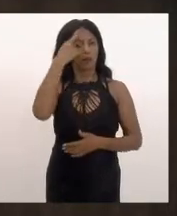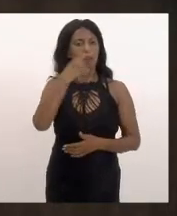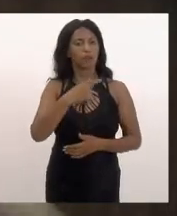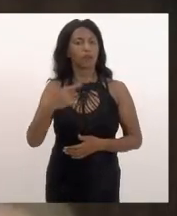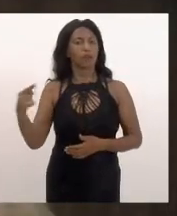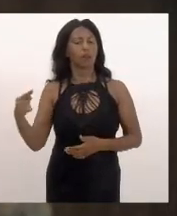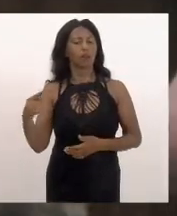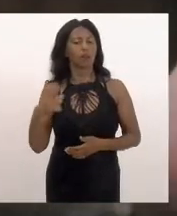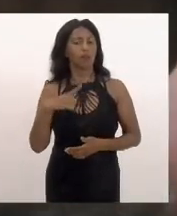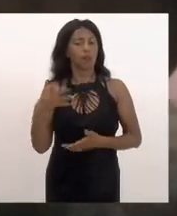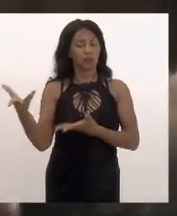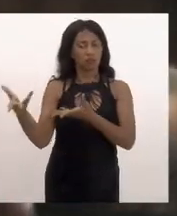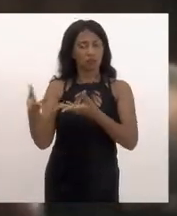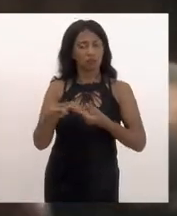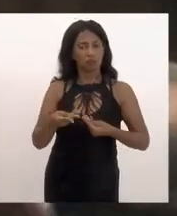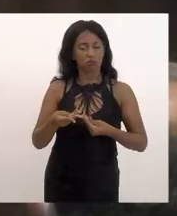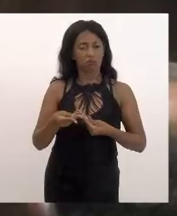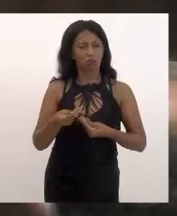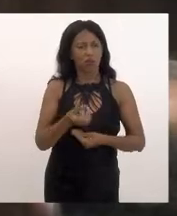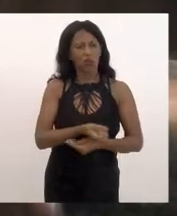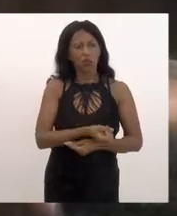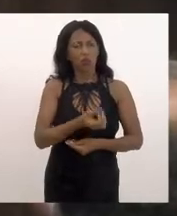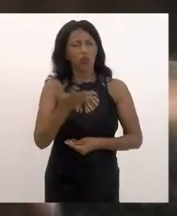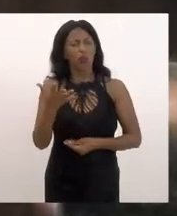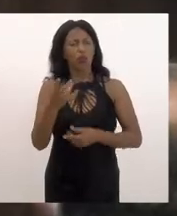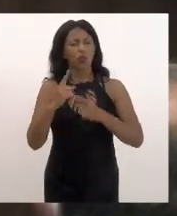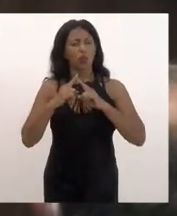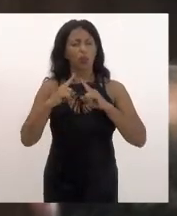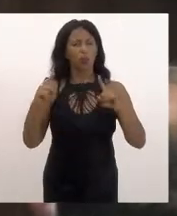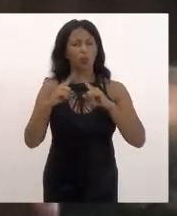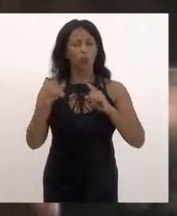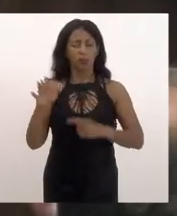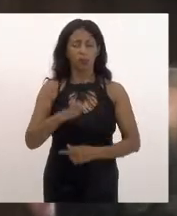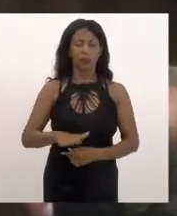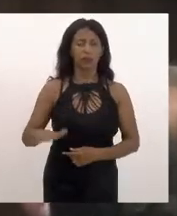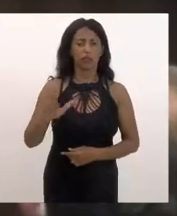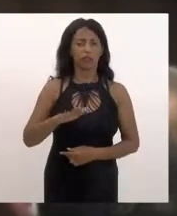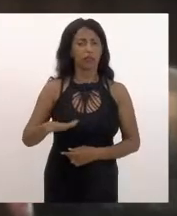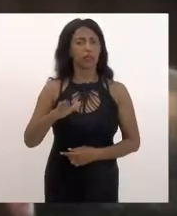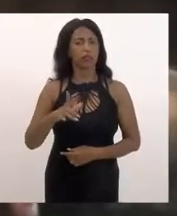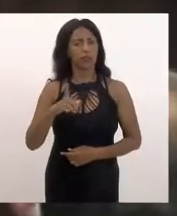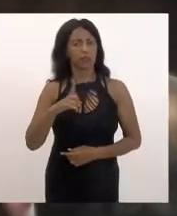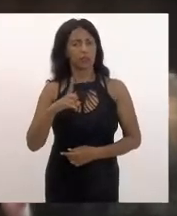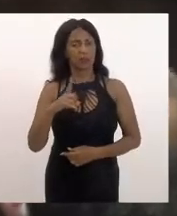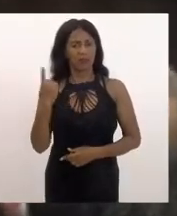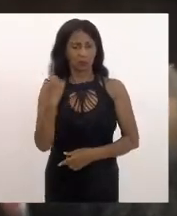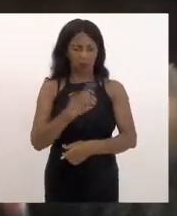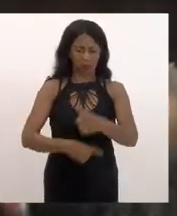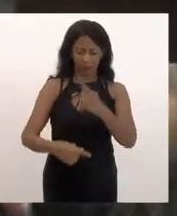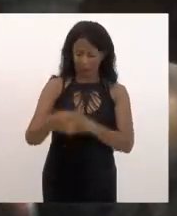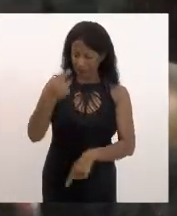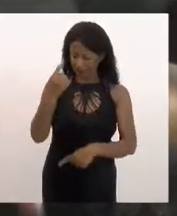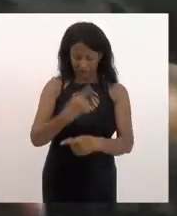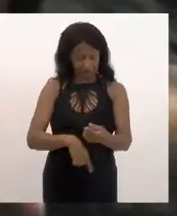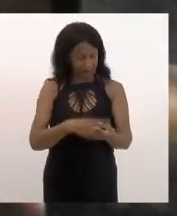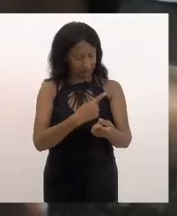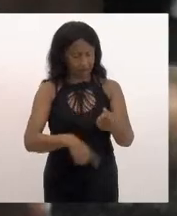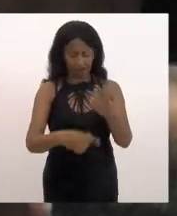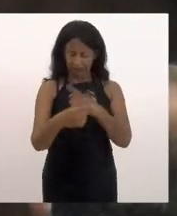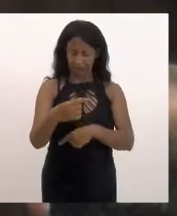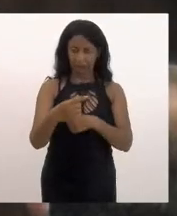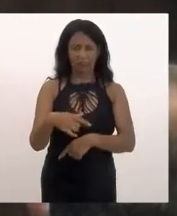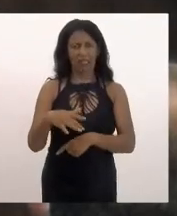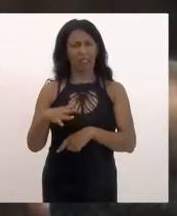A gente tem recebido inúmeras denúncias de crianças que têm se automutilado num processo